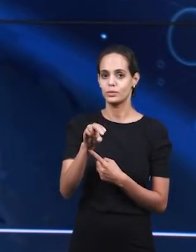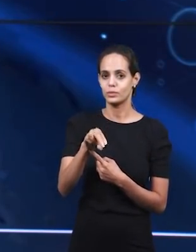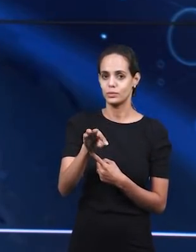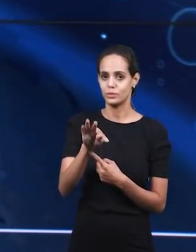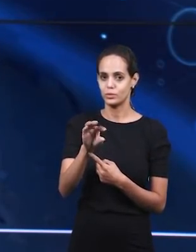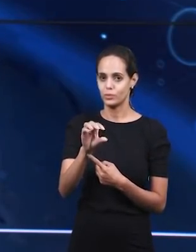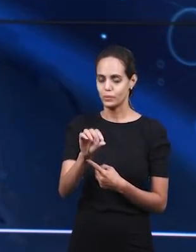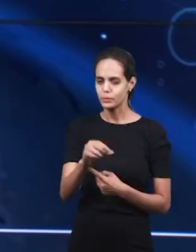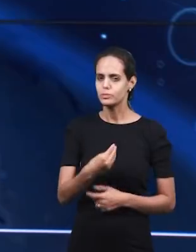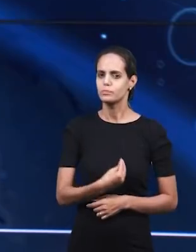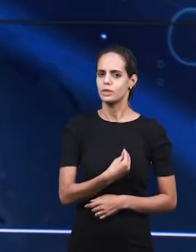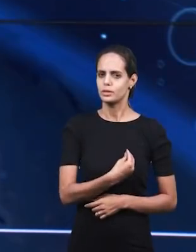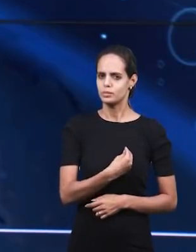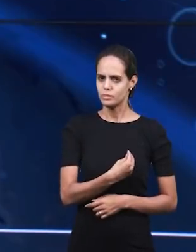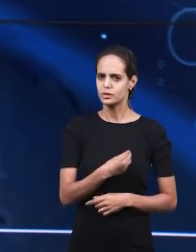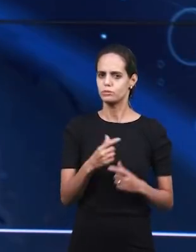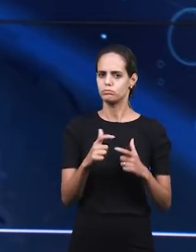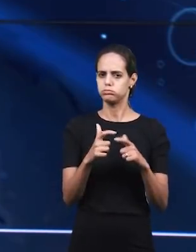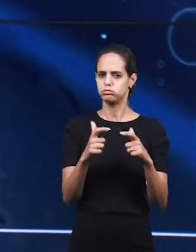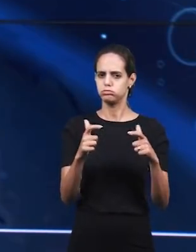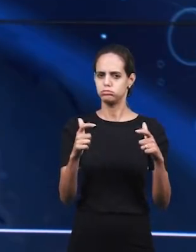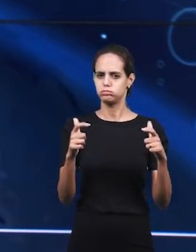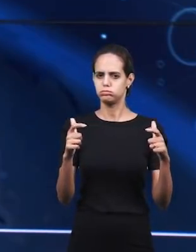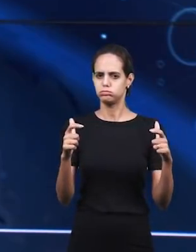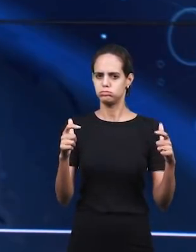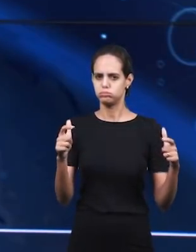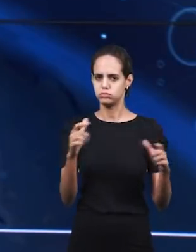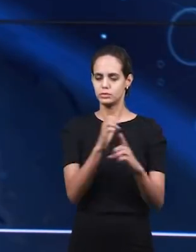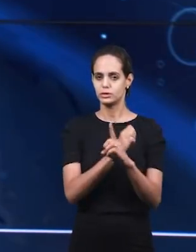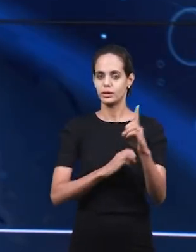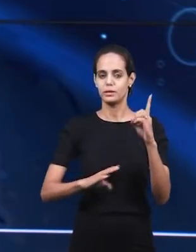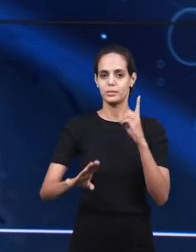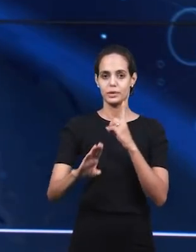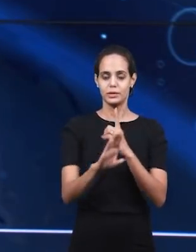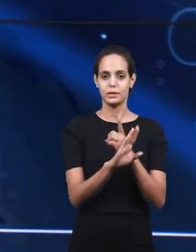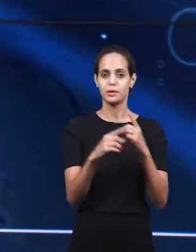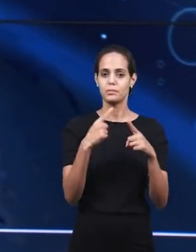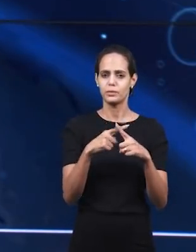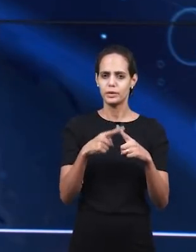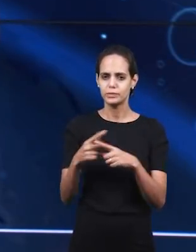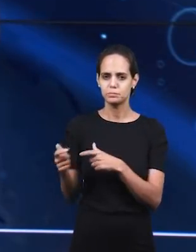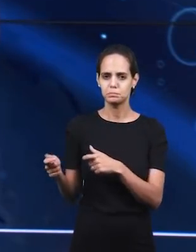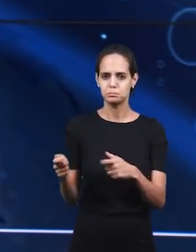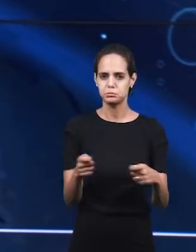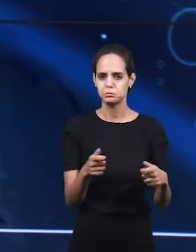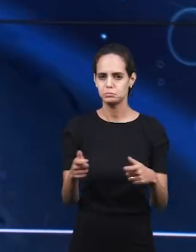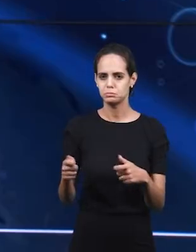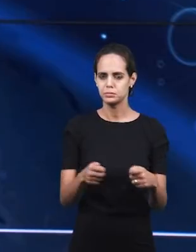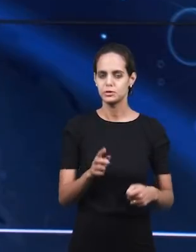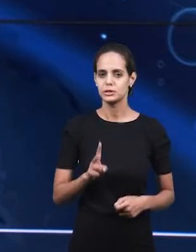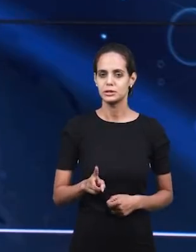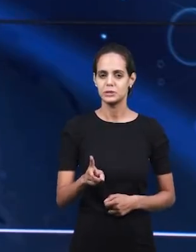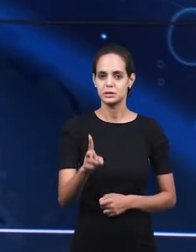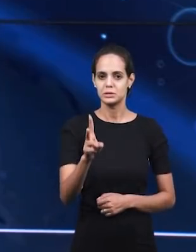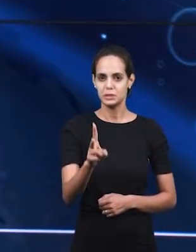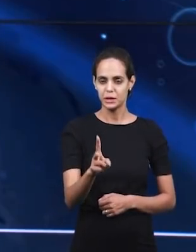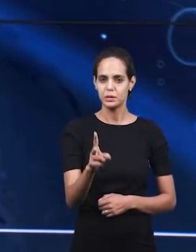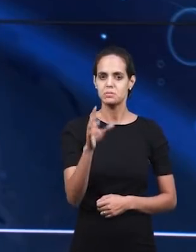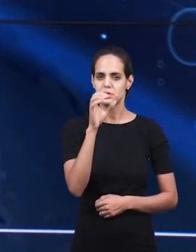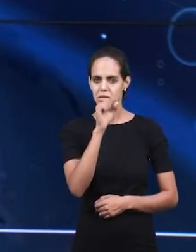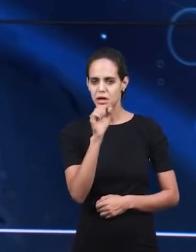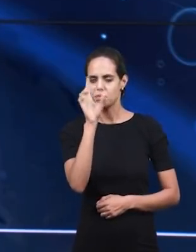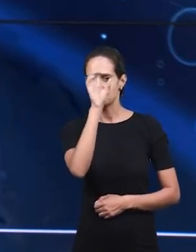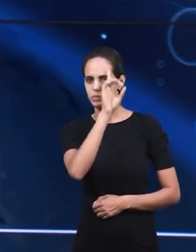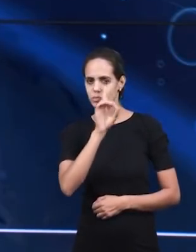grande participação na escola bíblica, porque todo fim de semana tem participação escrita, postada no nosso